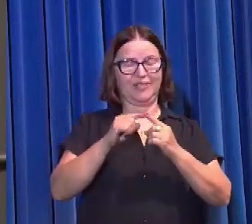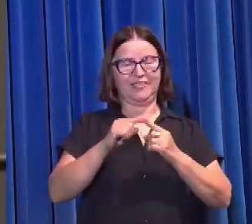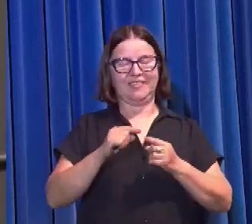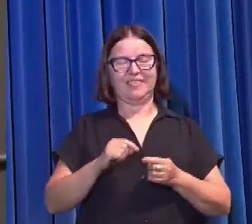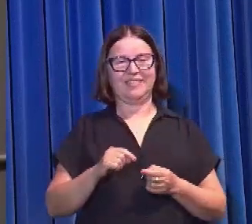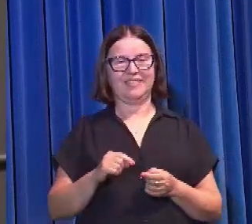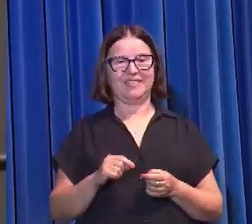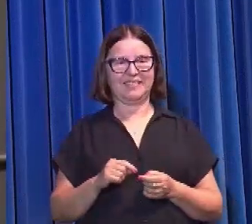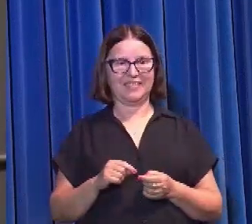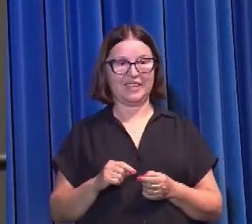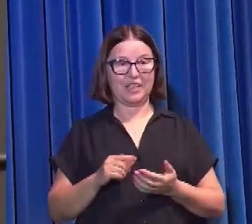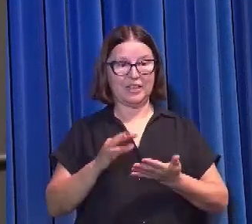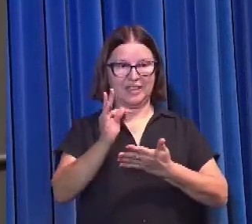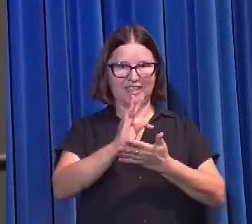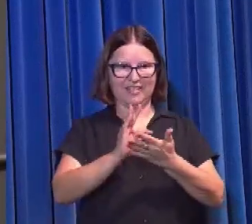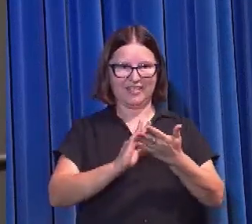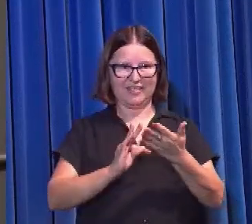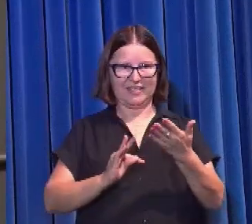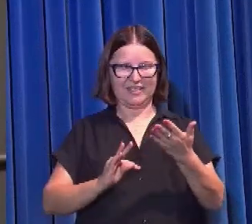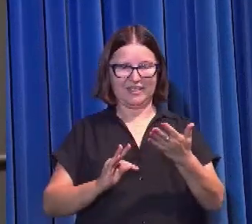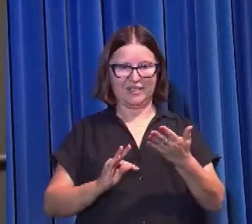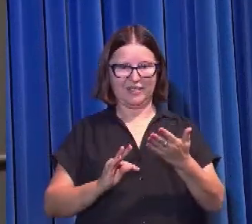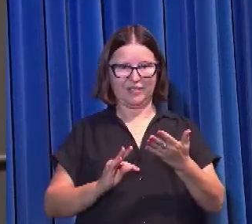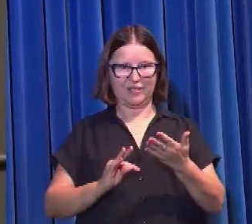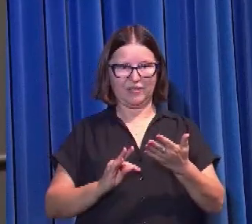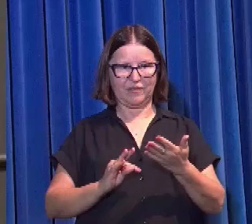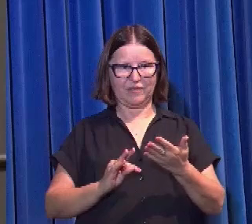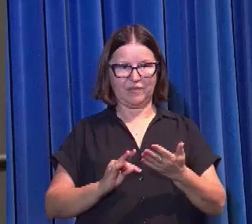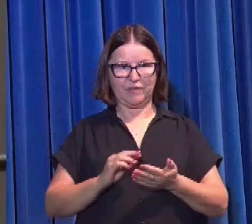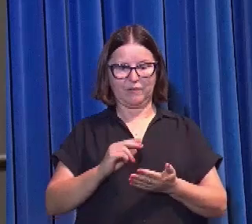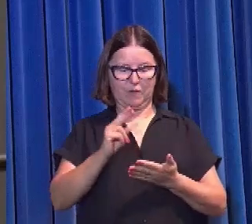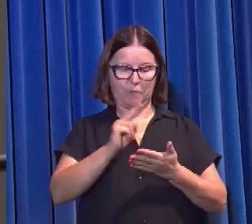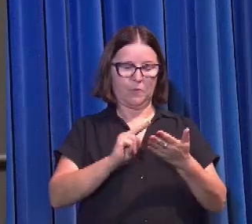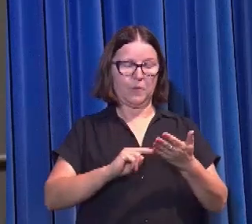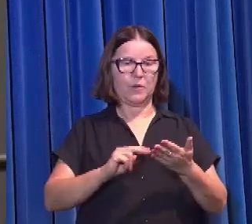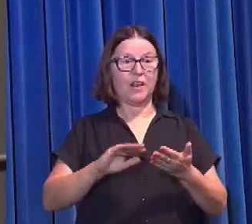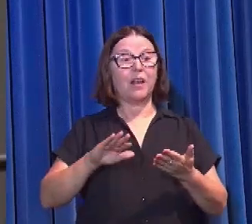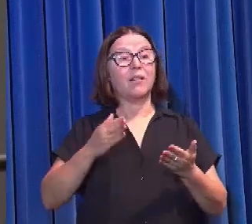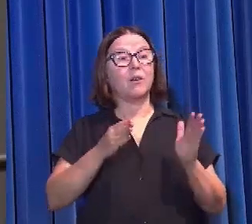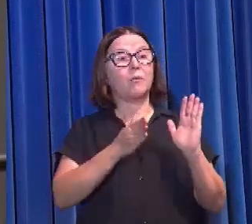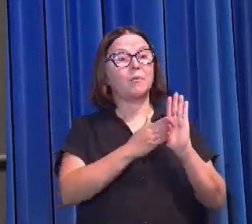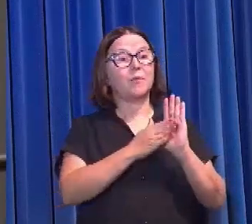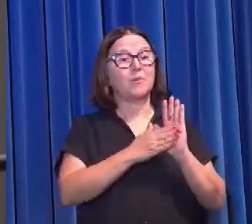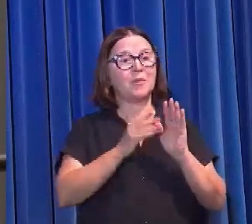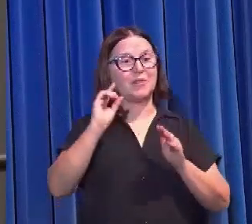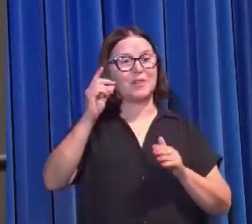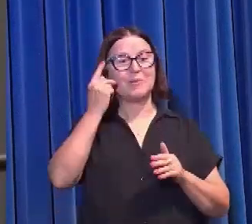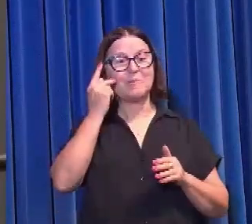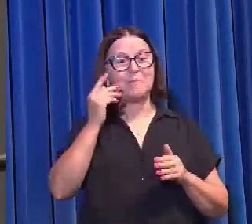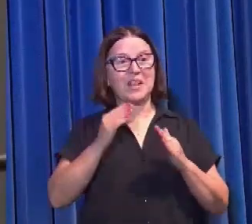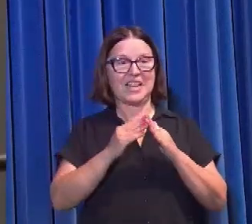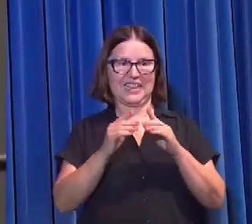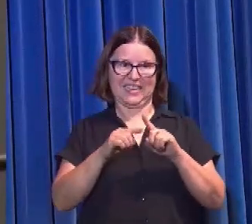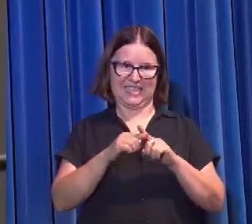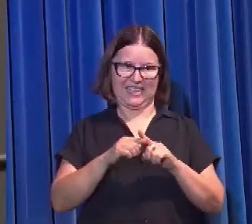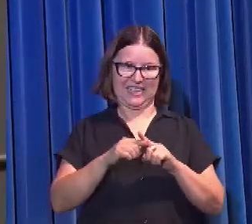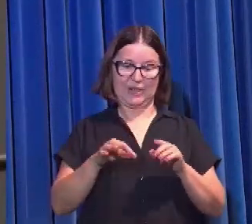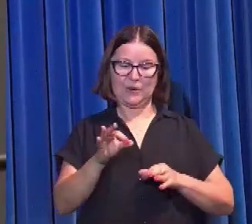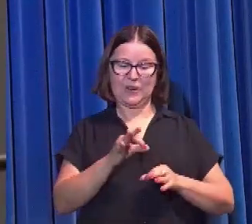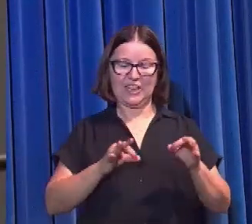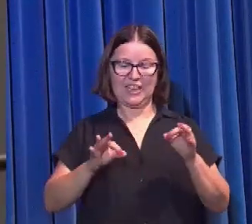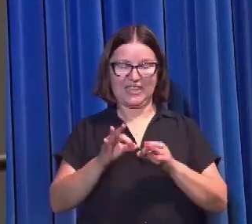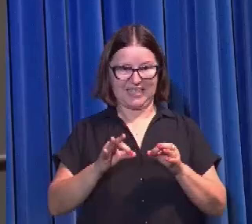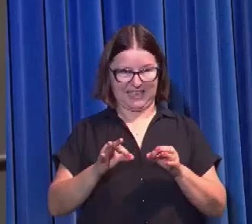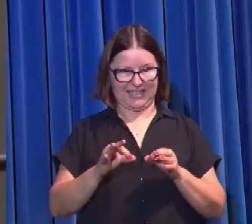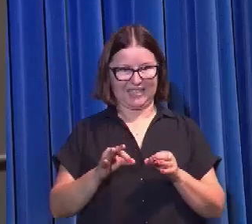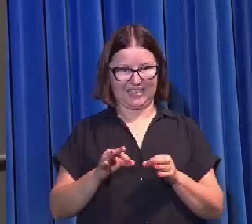também no texto, irmãos, qual é o propósito de Deus para a igreja. a organizá-la dessa maneira.